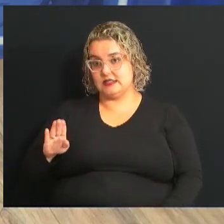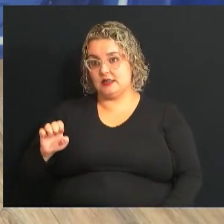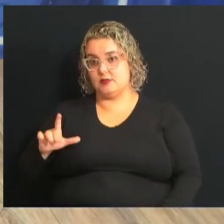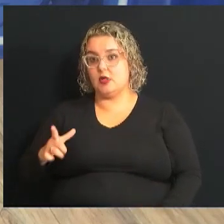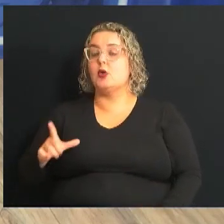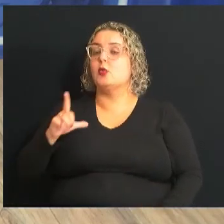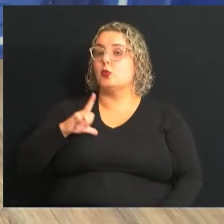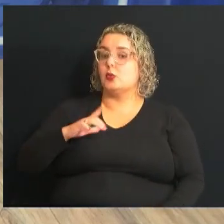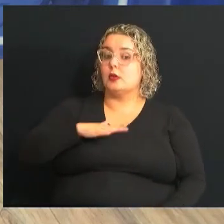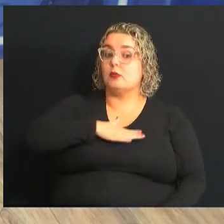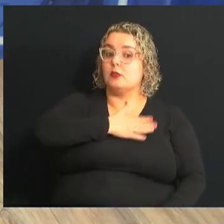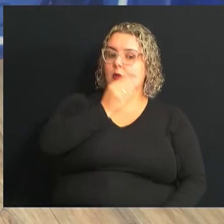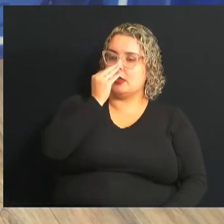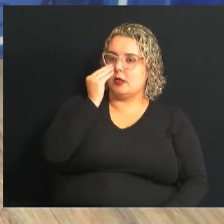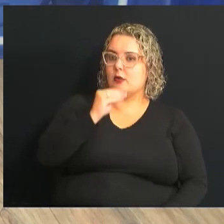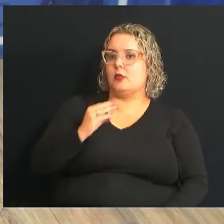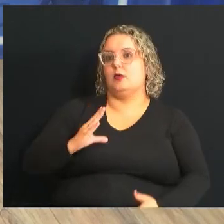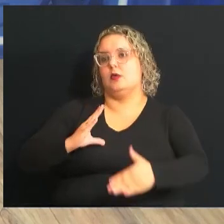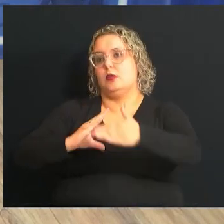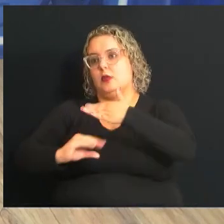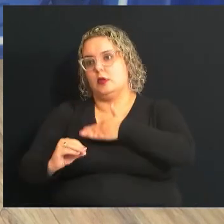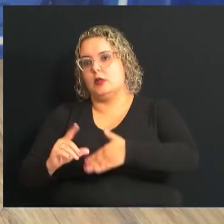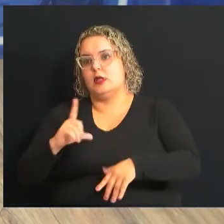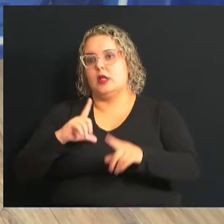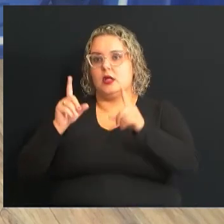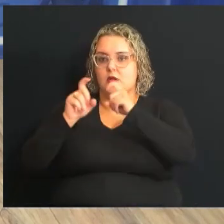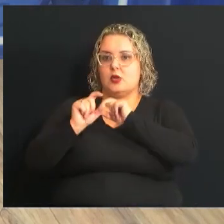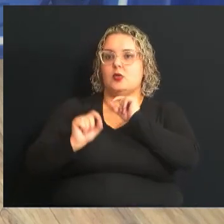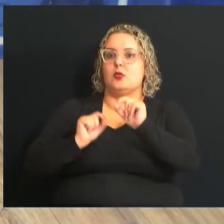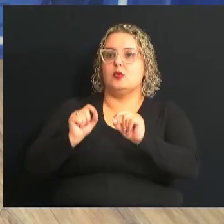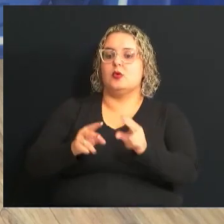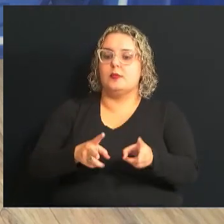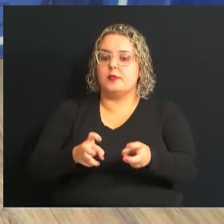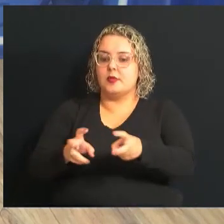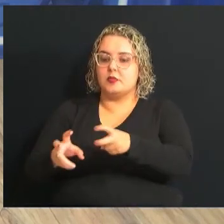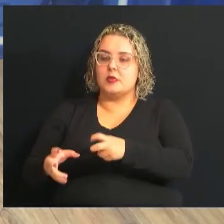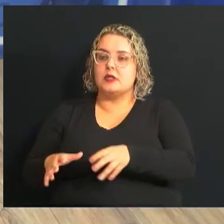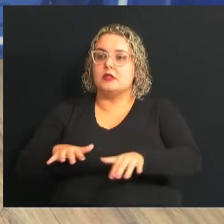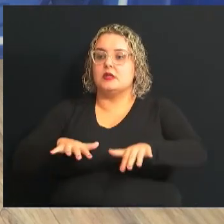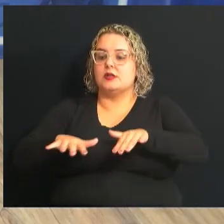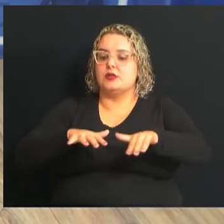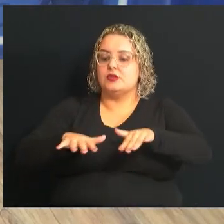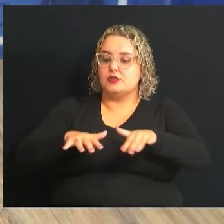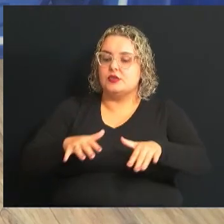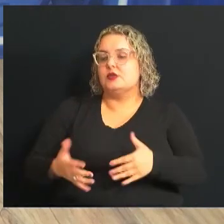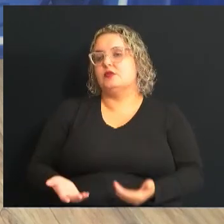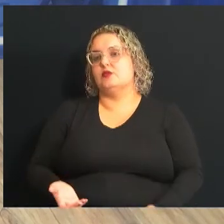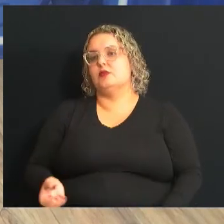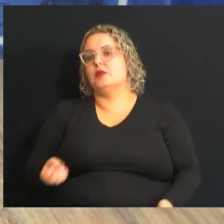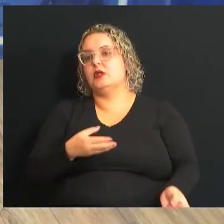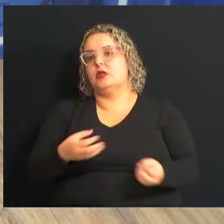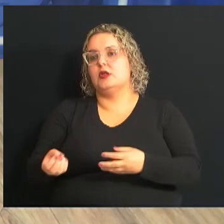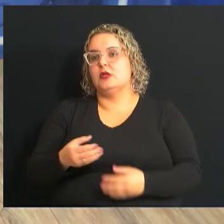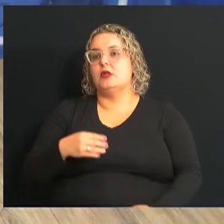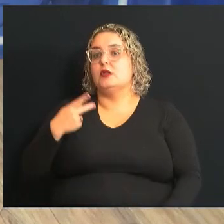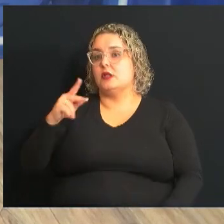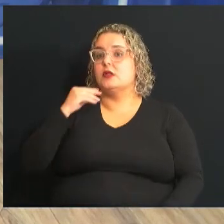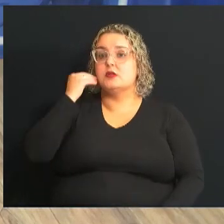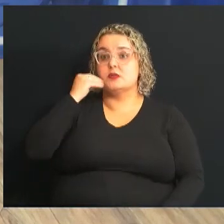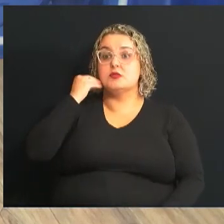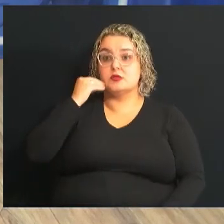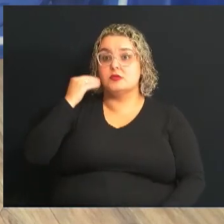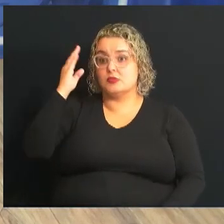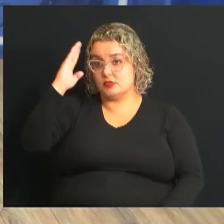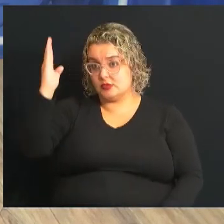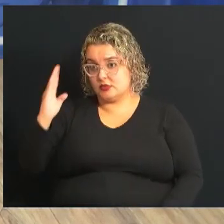com o imigrante? Há uma dificuldade? O que você percebeu deste movimento recente e da sua experiência aqui no Brasil,